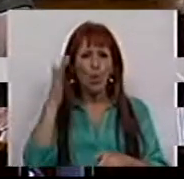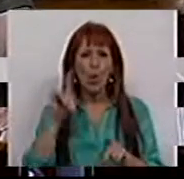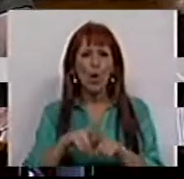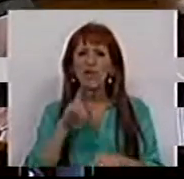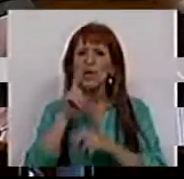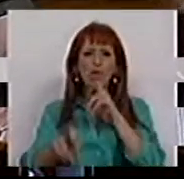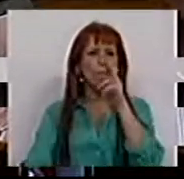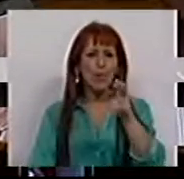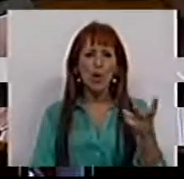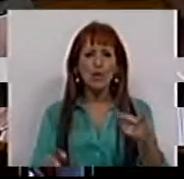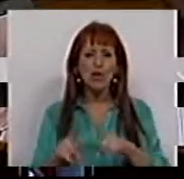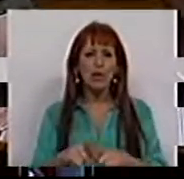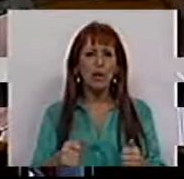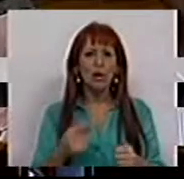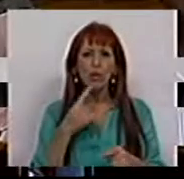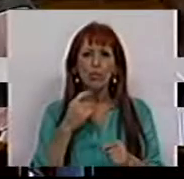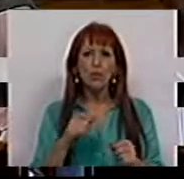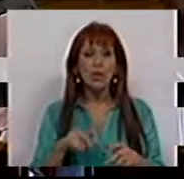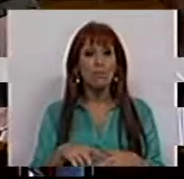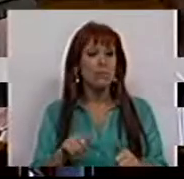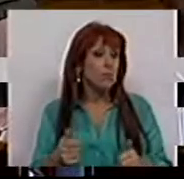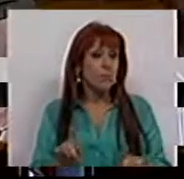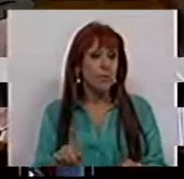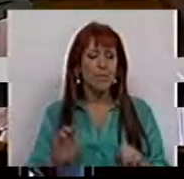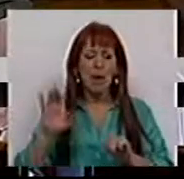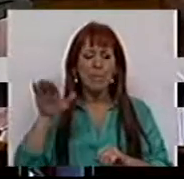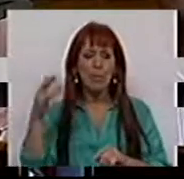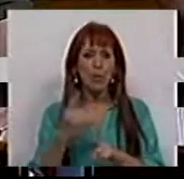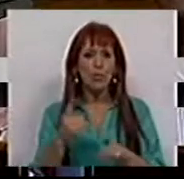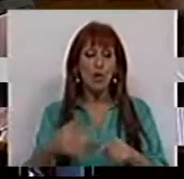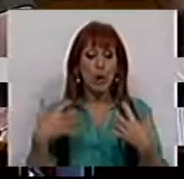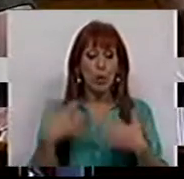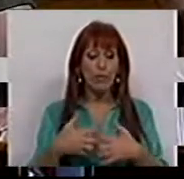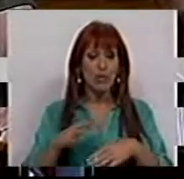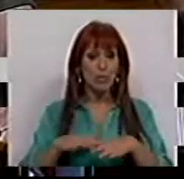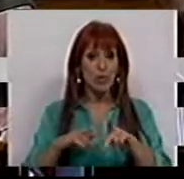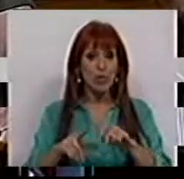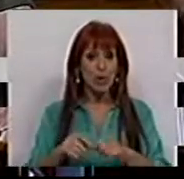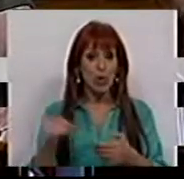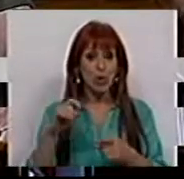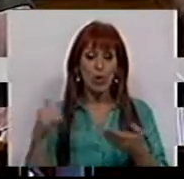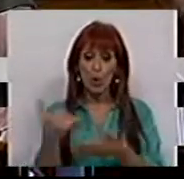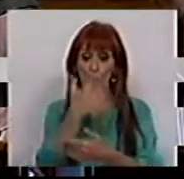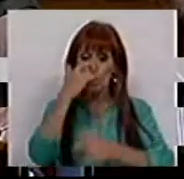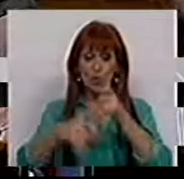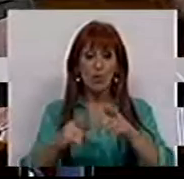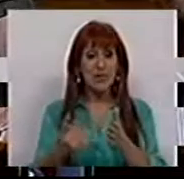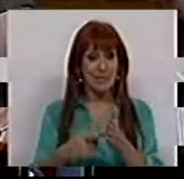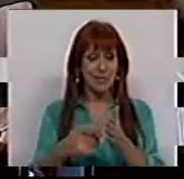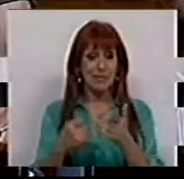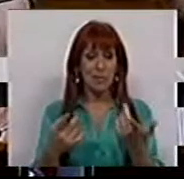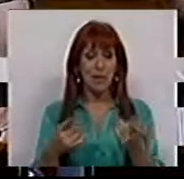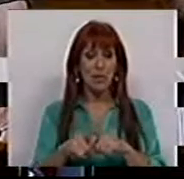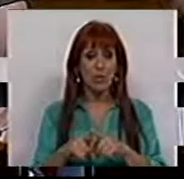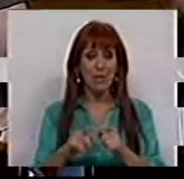que as respostas sejam as mais ajustadas. Em primeiro lugar, por dúvidas relativamente aos recursos humanos